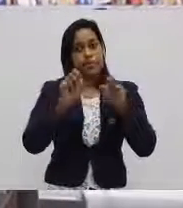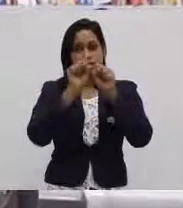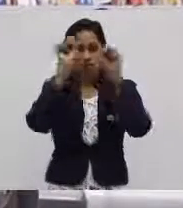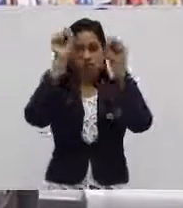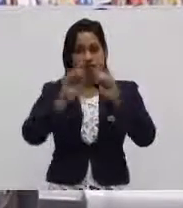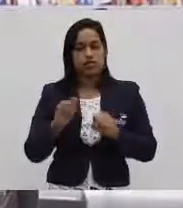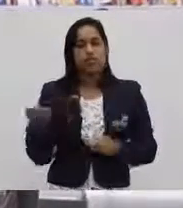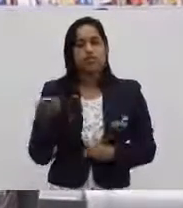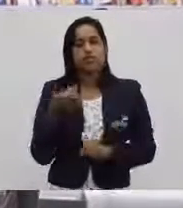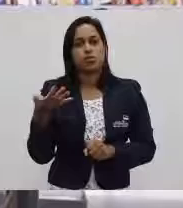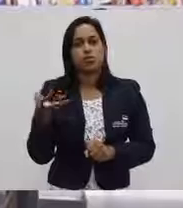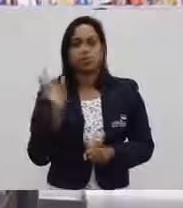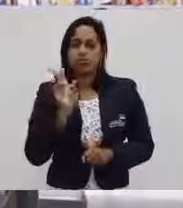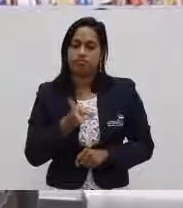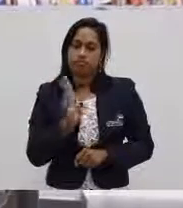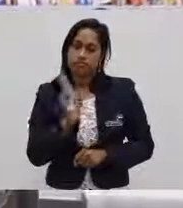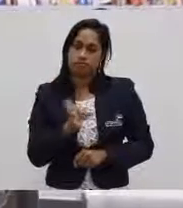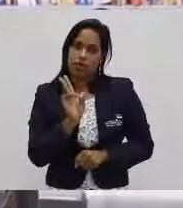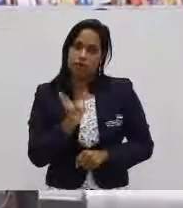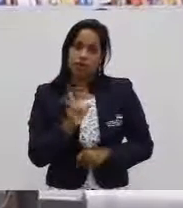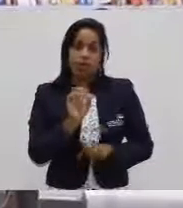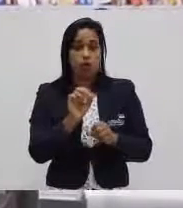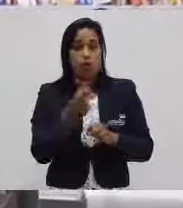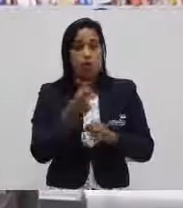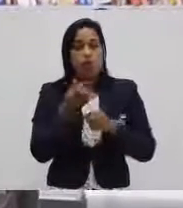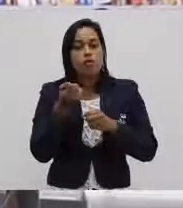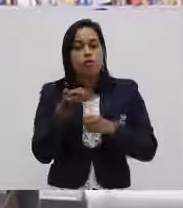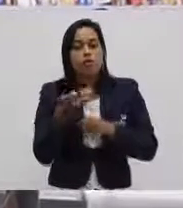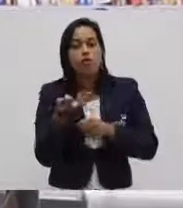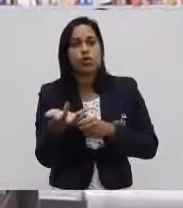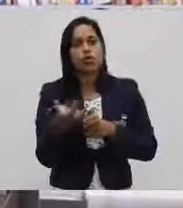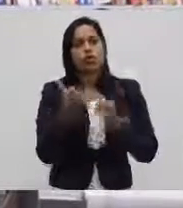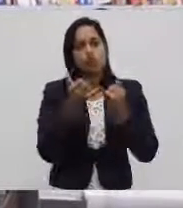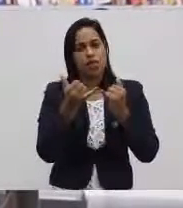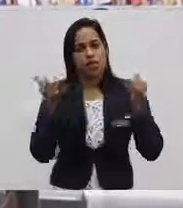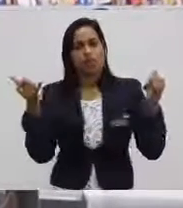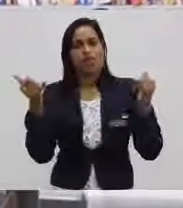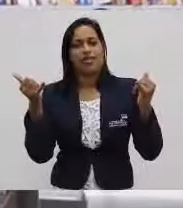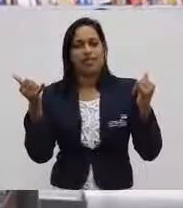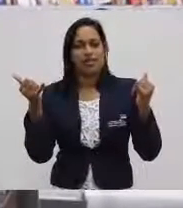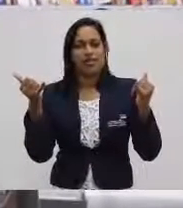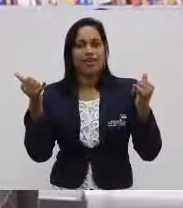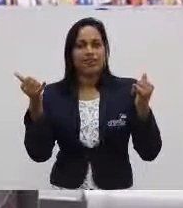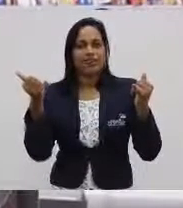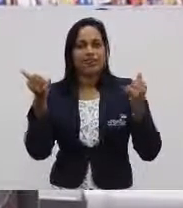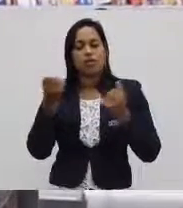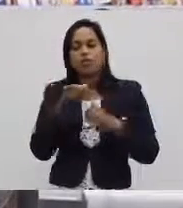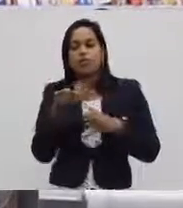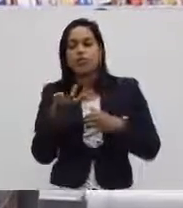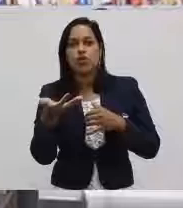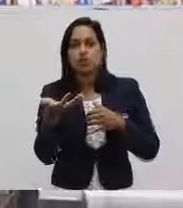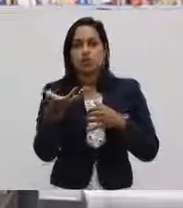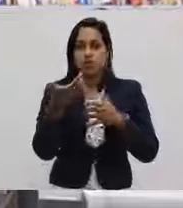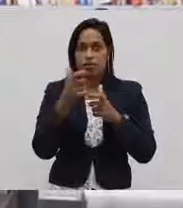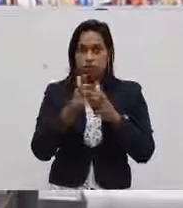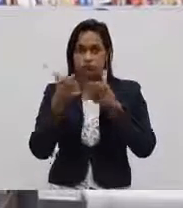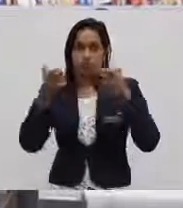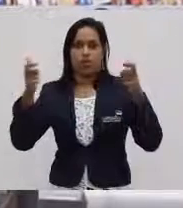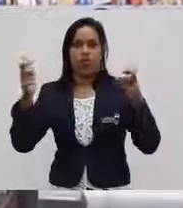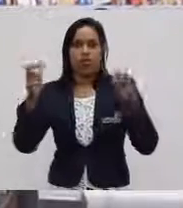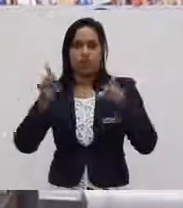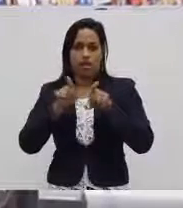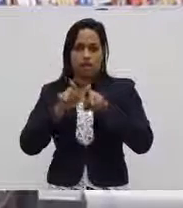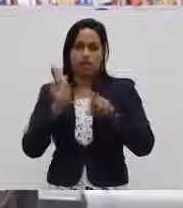de produção contínua ou fluxo em linha, que se divide em sistema de produção em massa e contínuo.